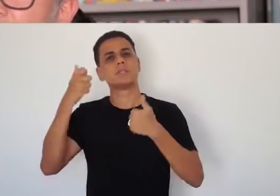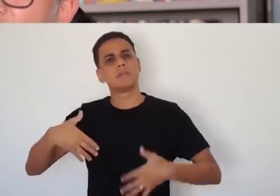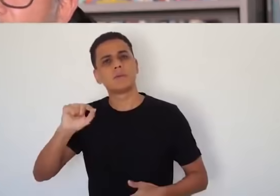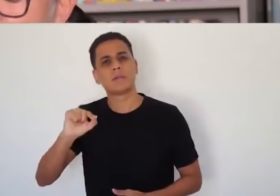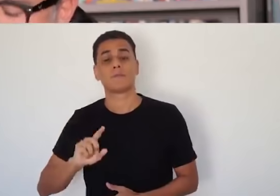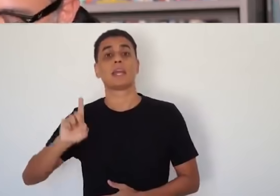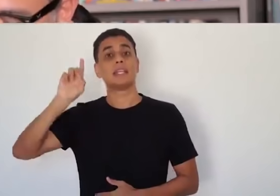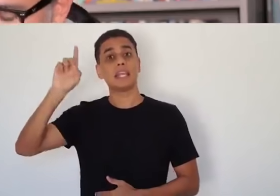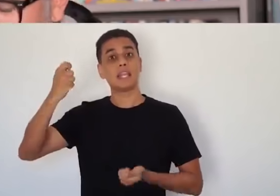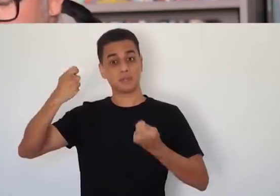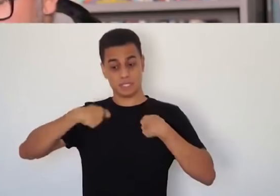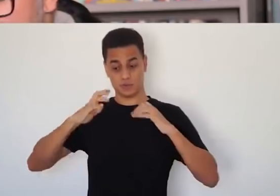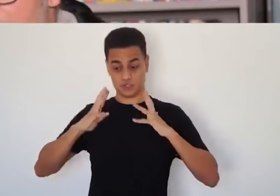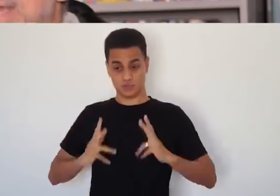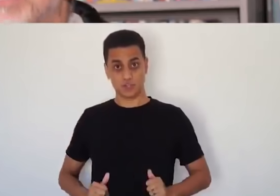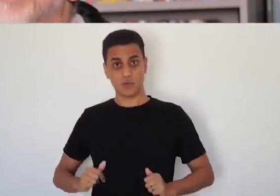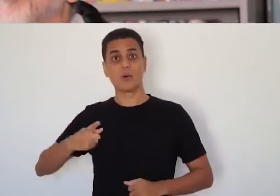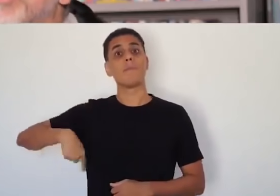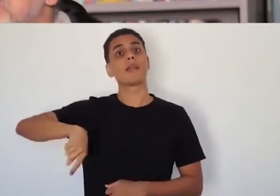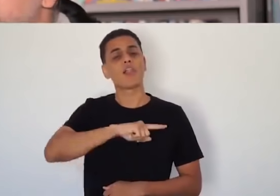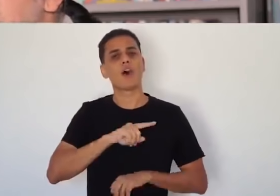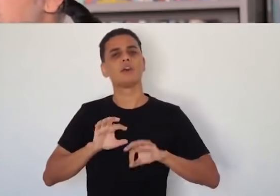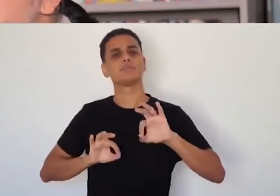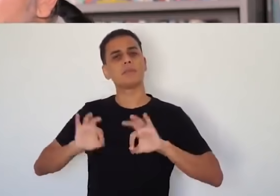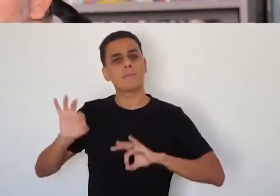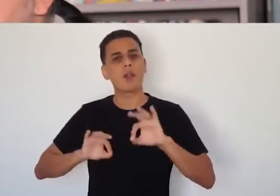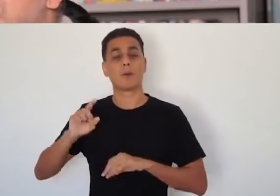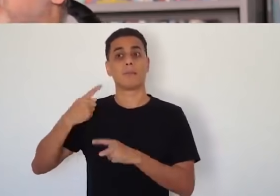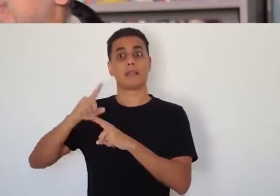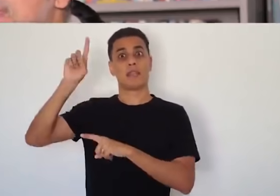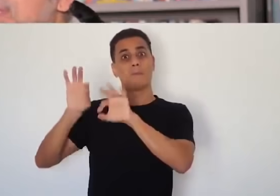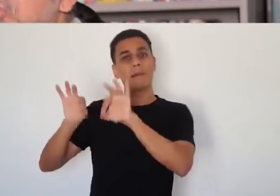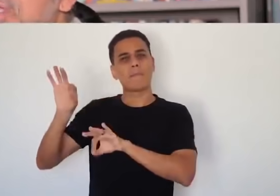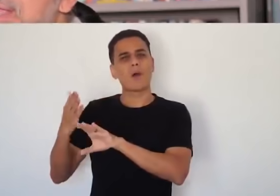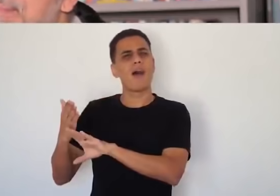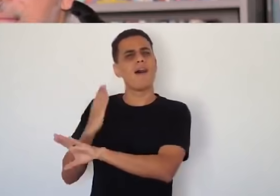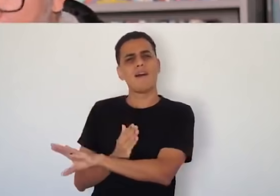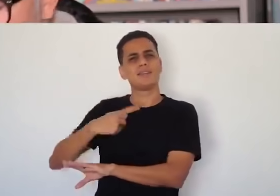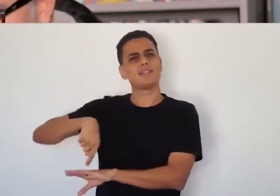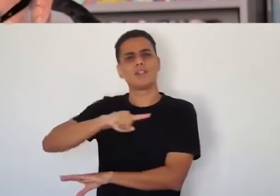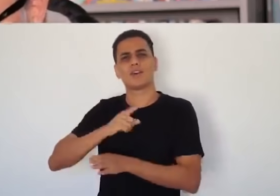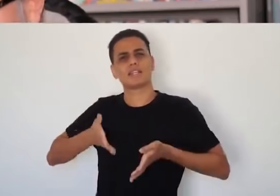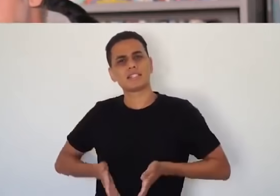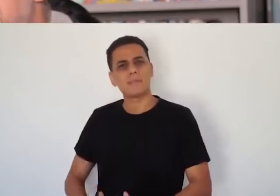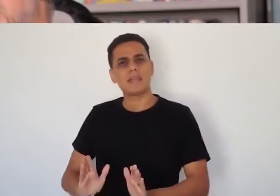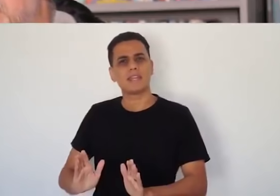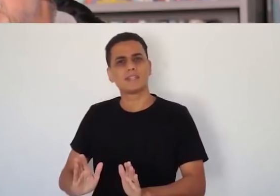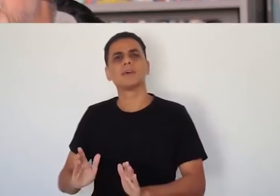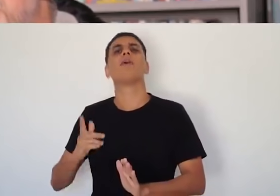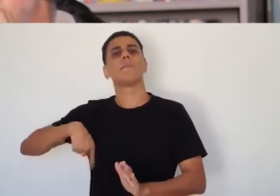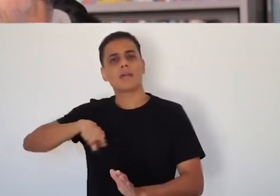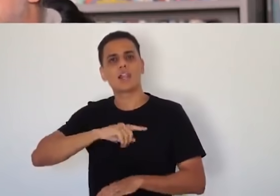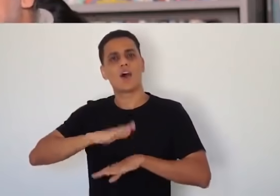aqui. O Tiago está dizendo que não adianta nós dizermos que temos fé em Deus, mas a nossa fé,